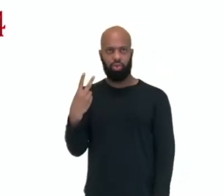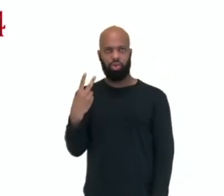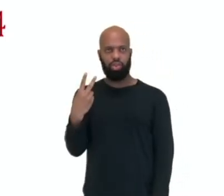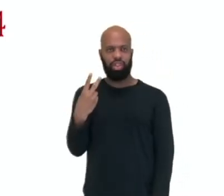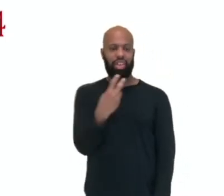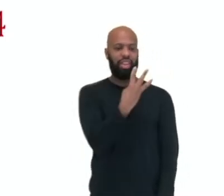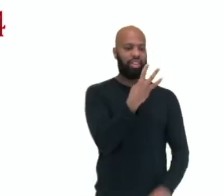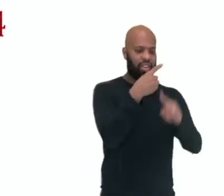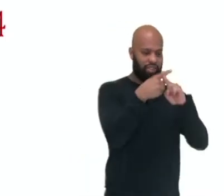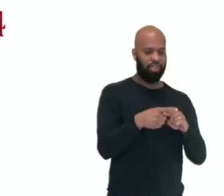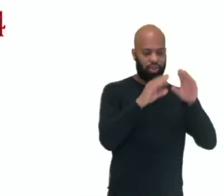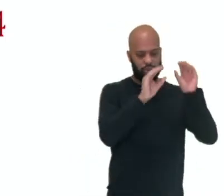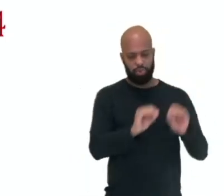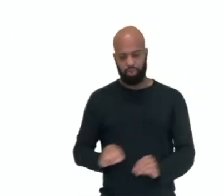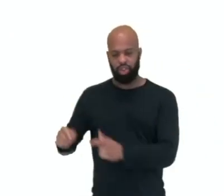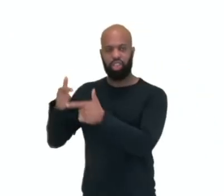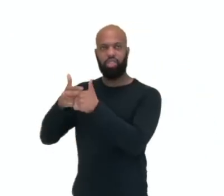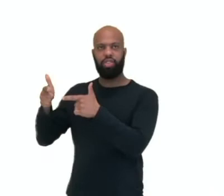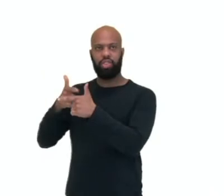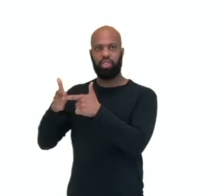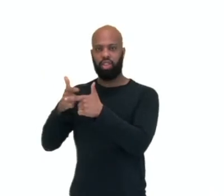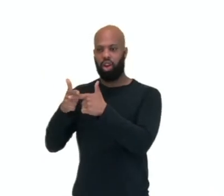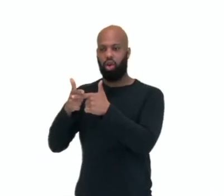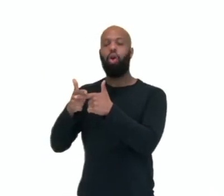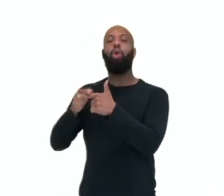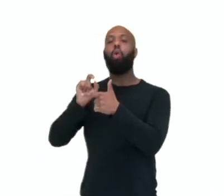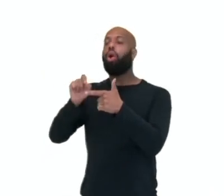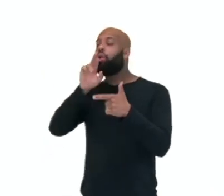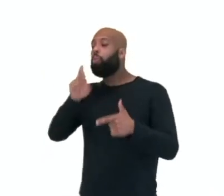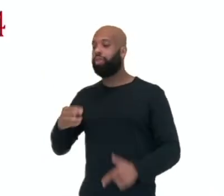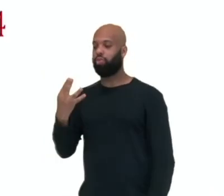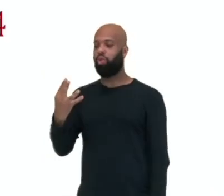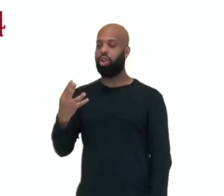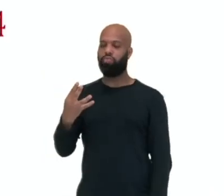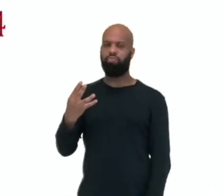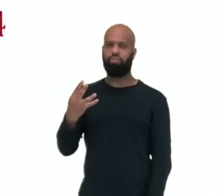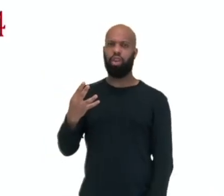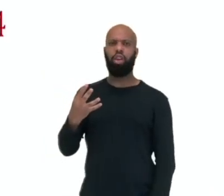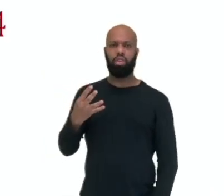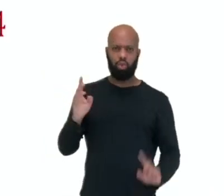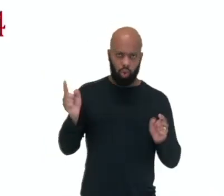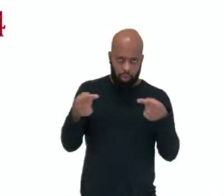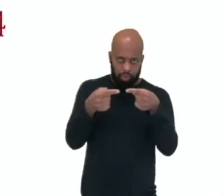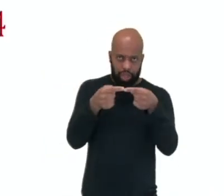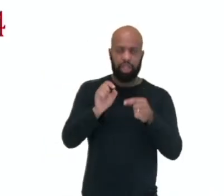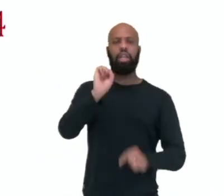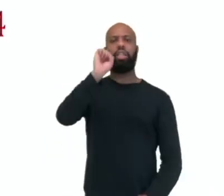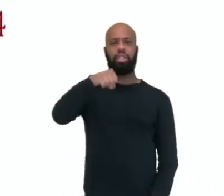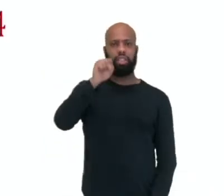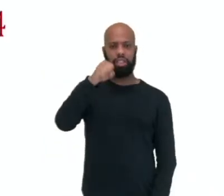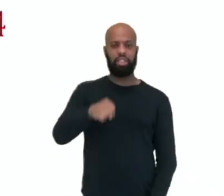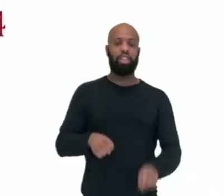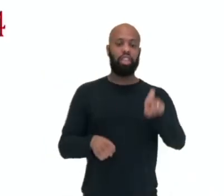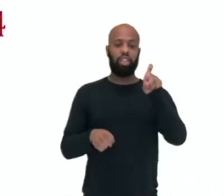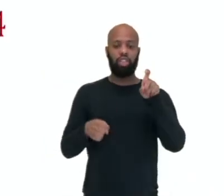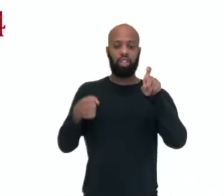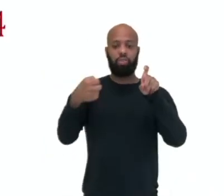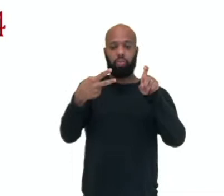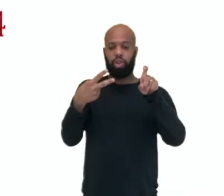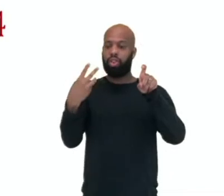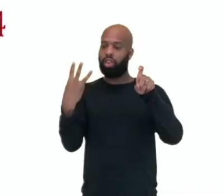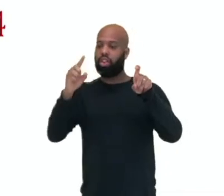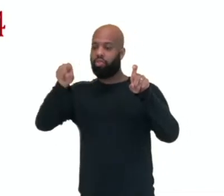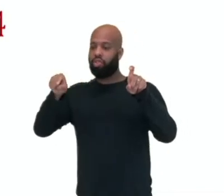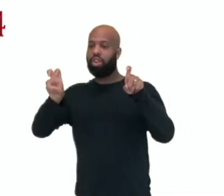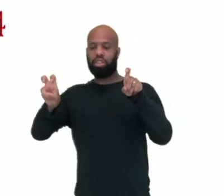a 4. Satisfaz? Sim, porque a condição de existência dizia que o meu x tinha que ser maior que 3,5, que é